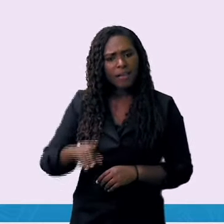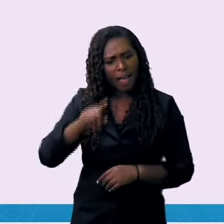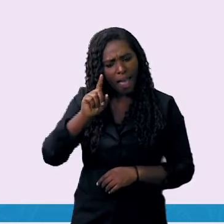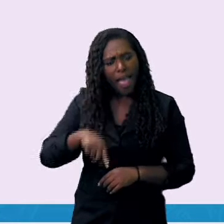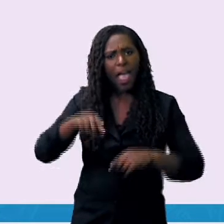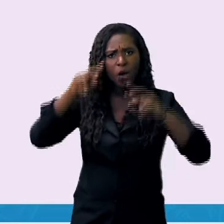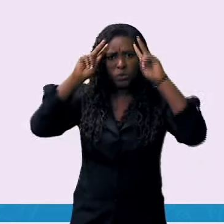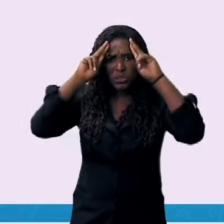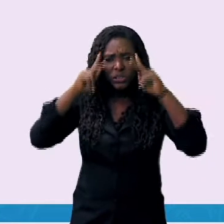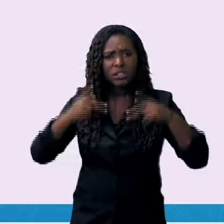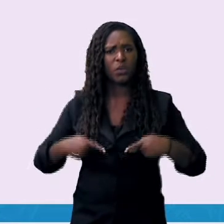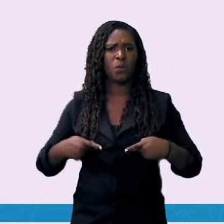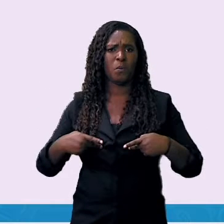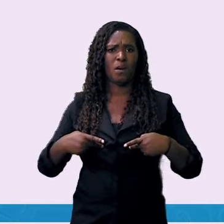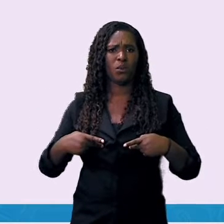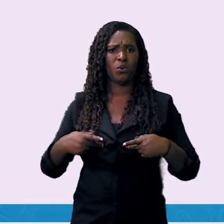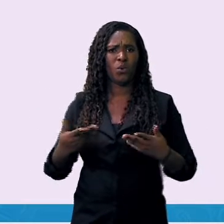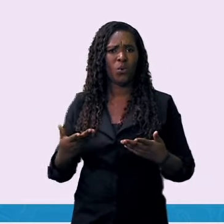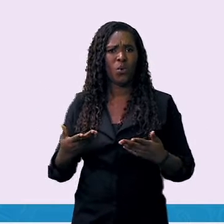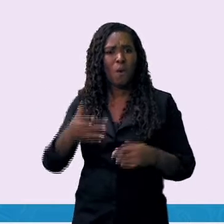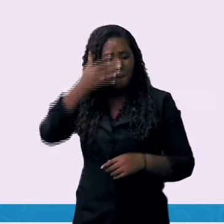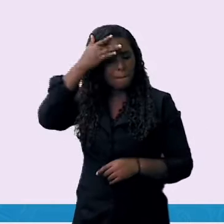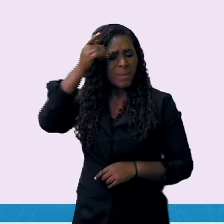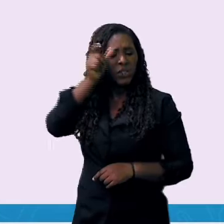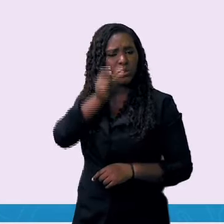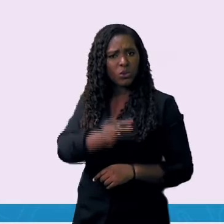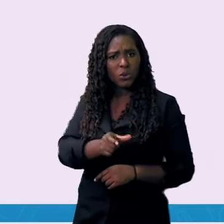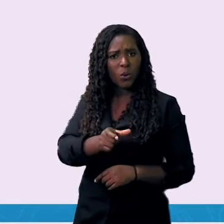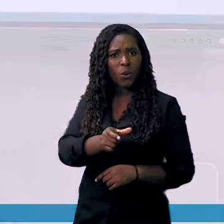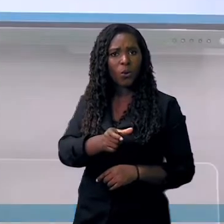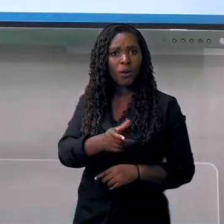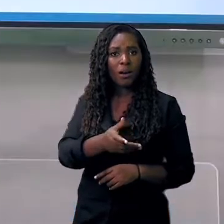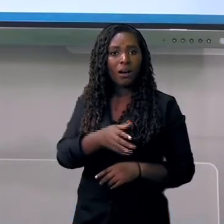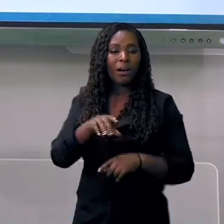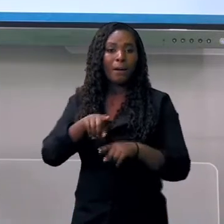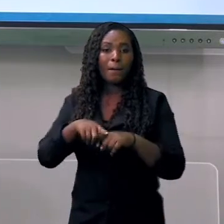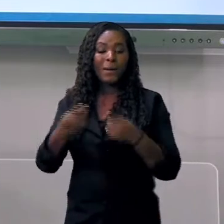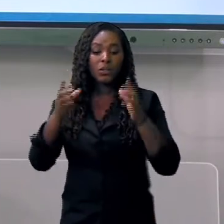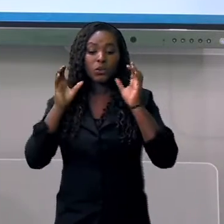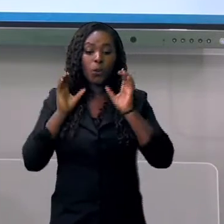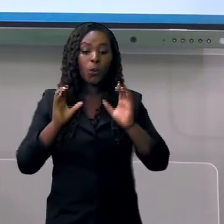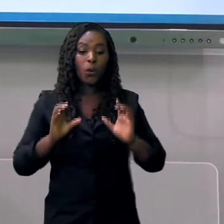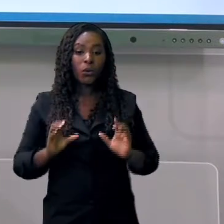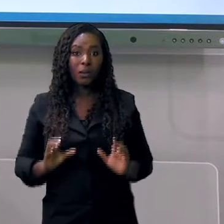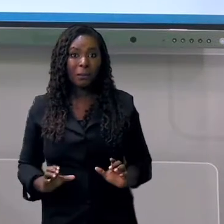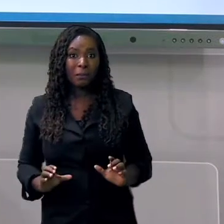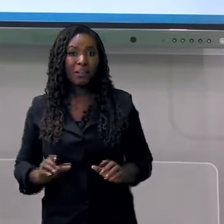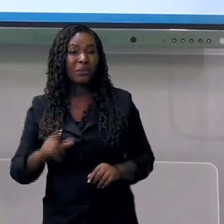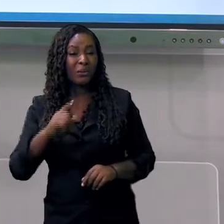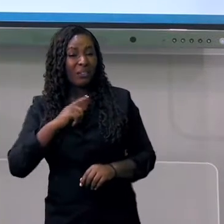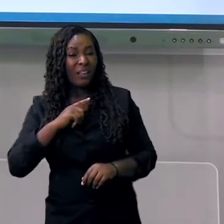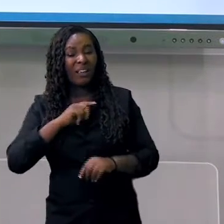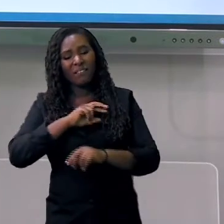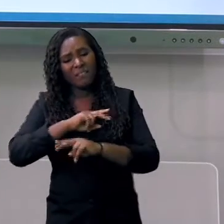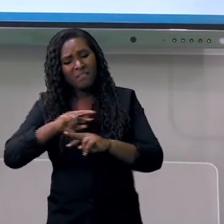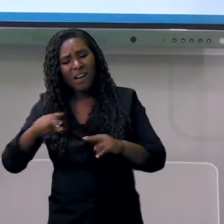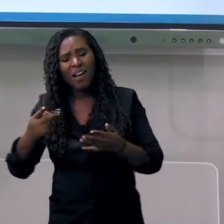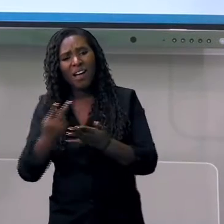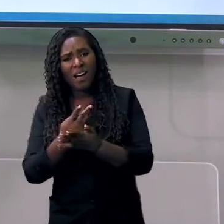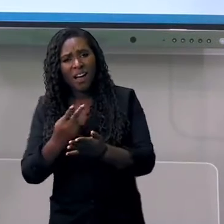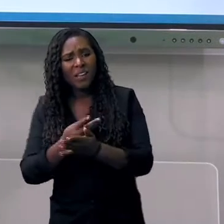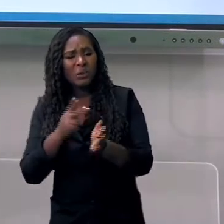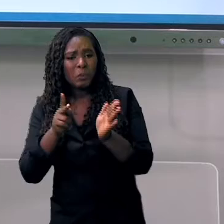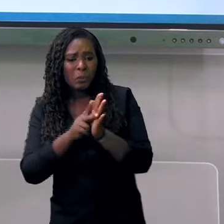que você a desaprova como pessoa e não o seu comportamento. Isso soa como